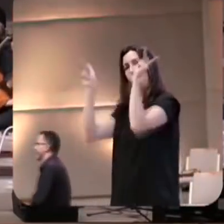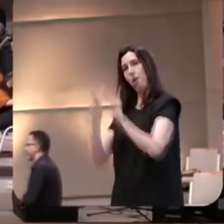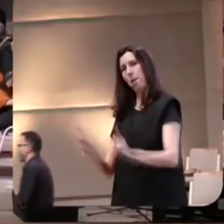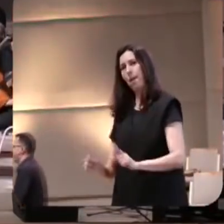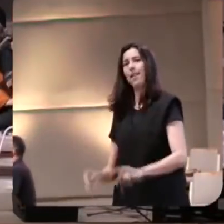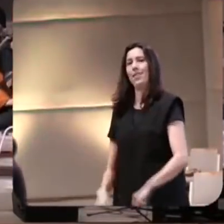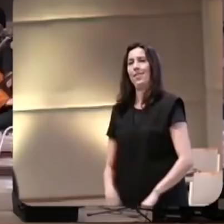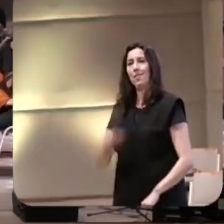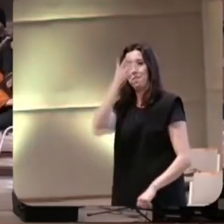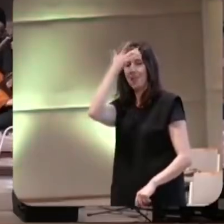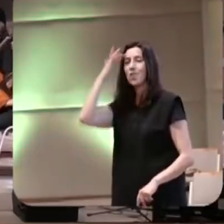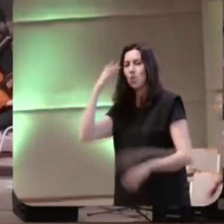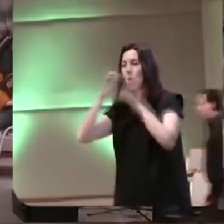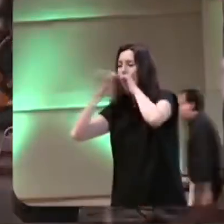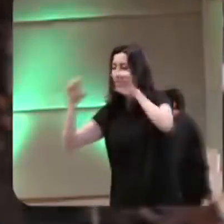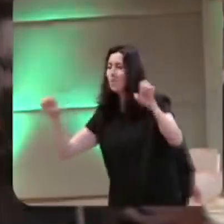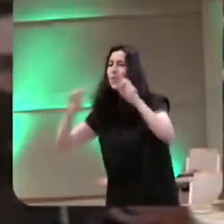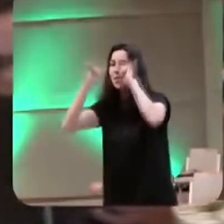fala aí,